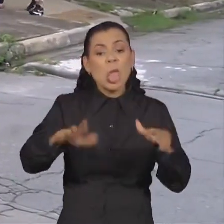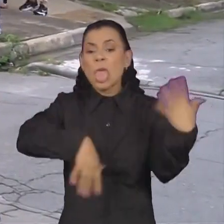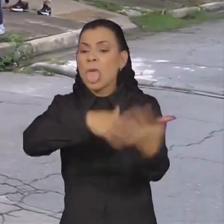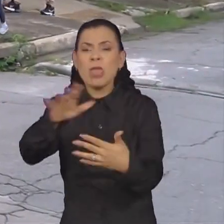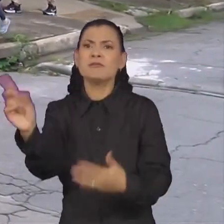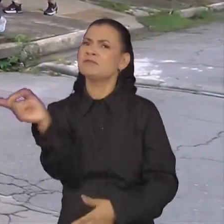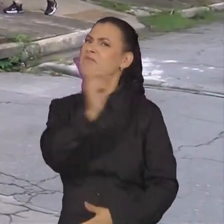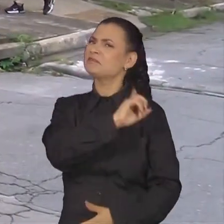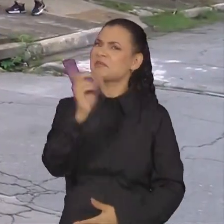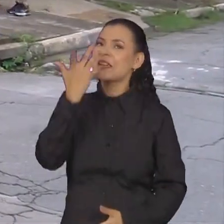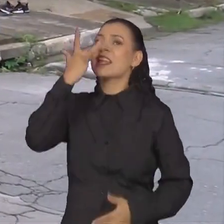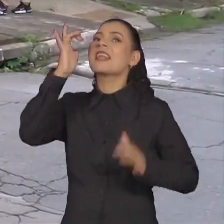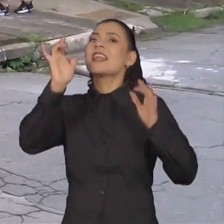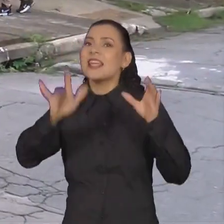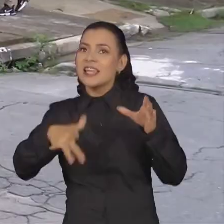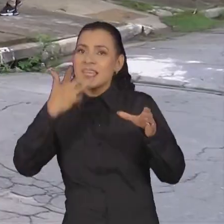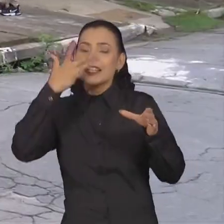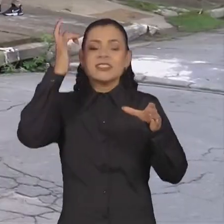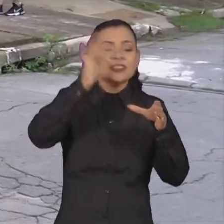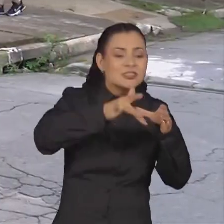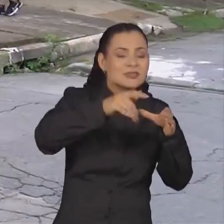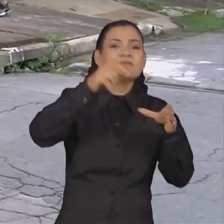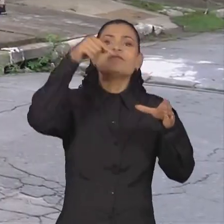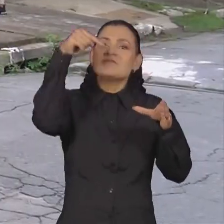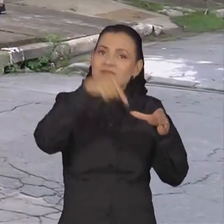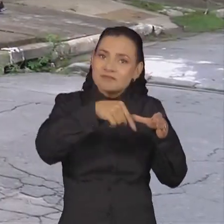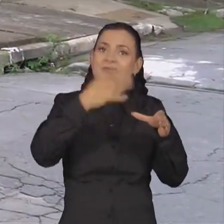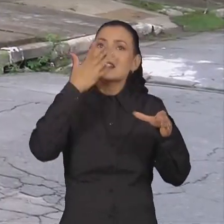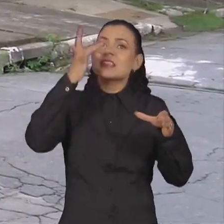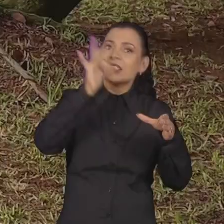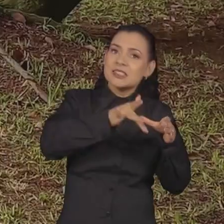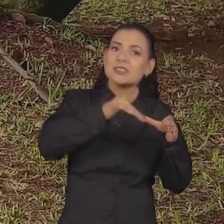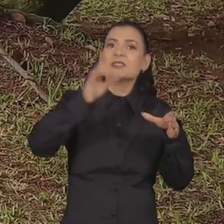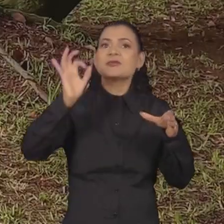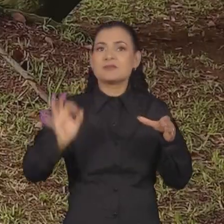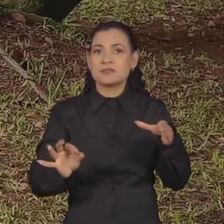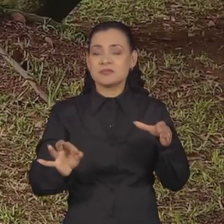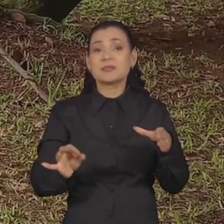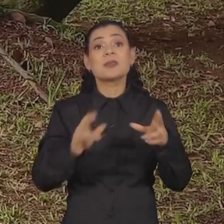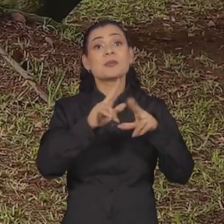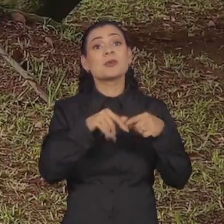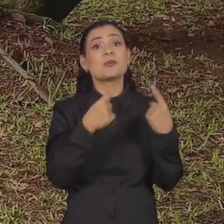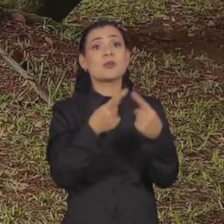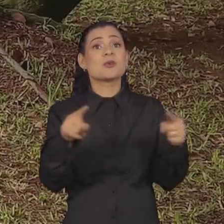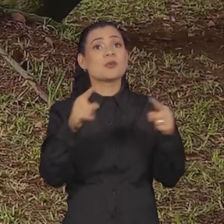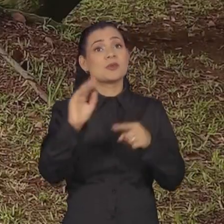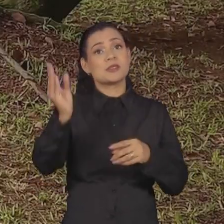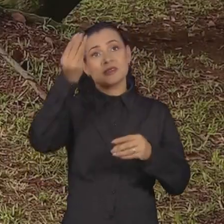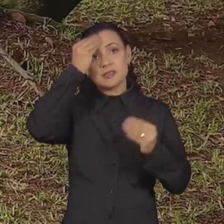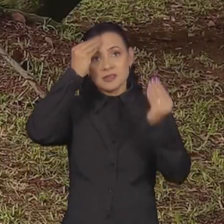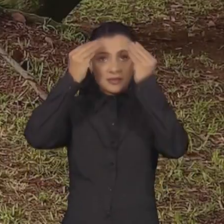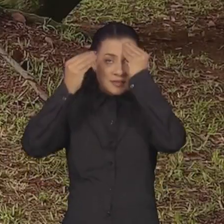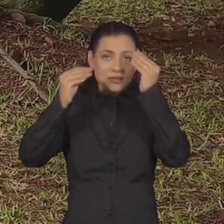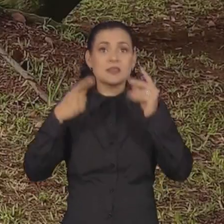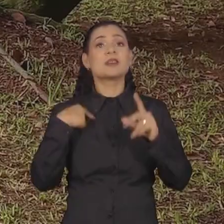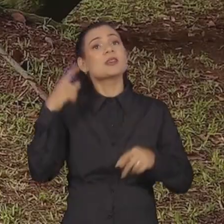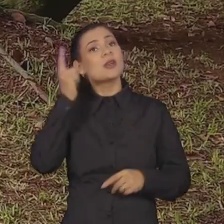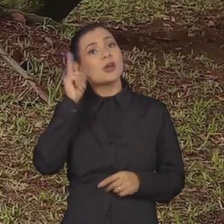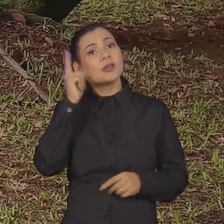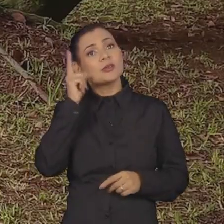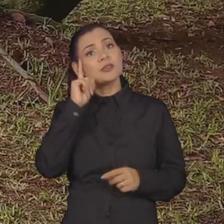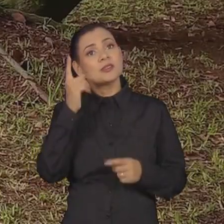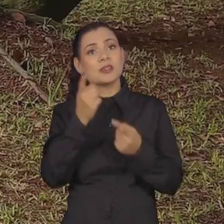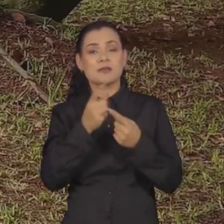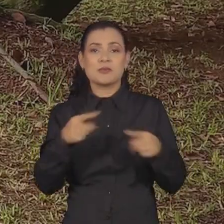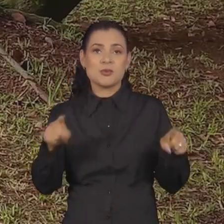lixo, lixo é no lixo. Aqui o César, ó. A música que nós cantamos todos os dias com as